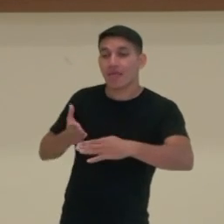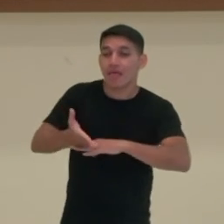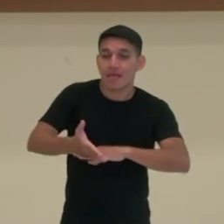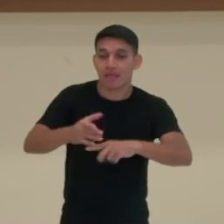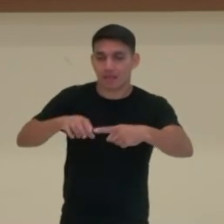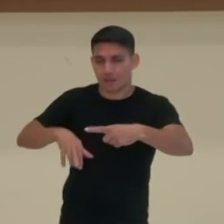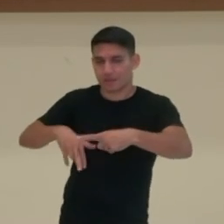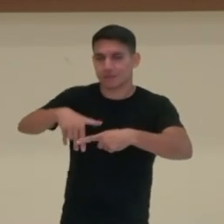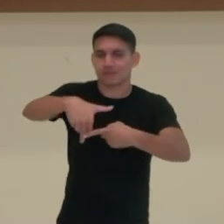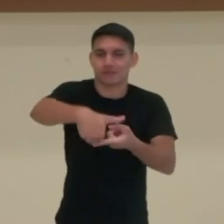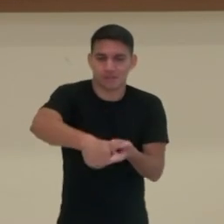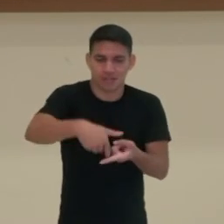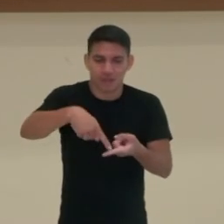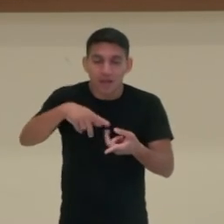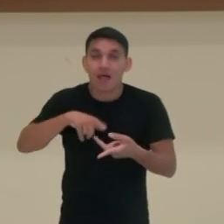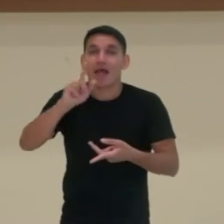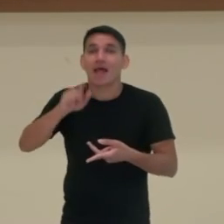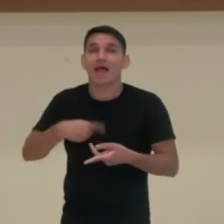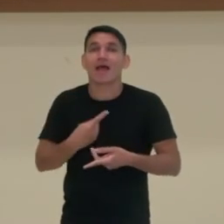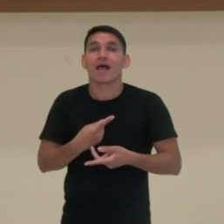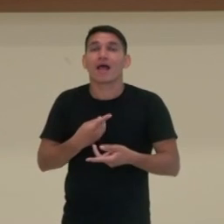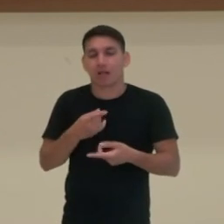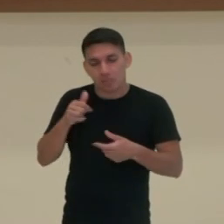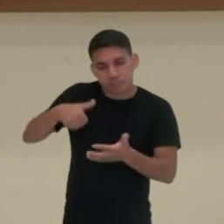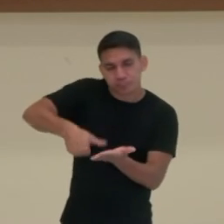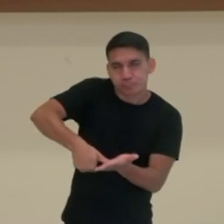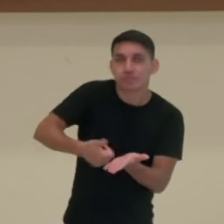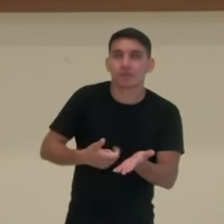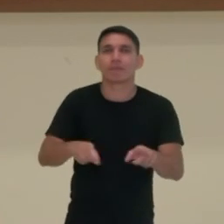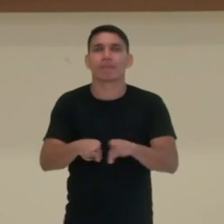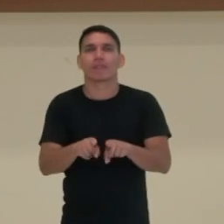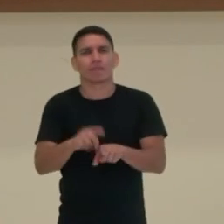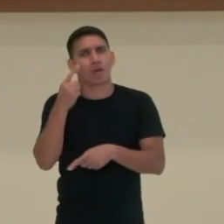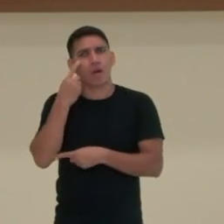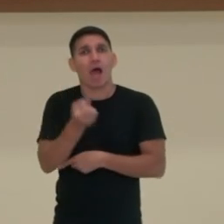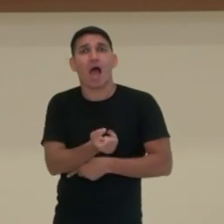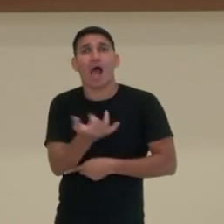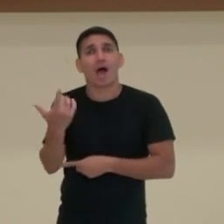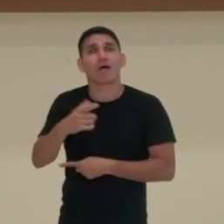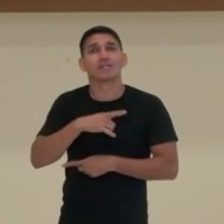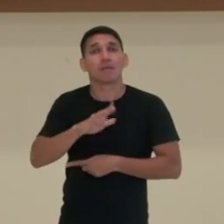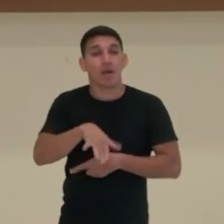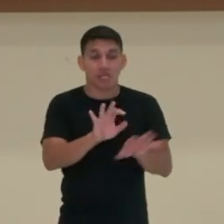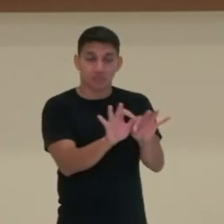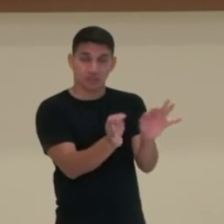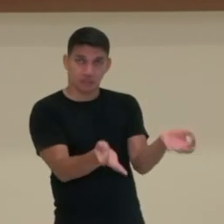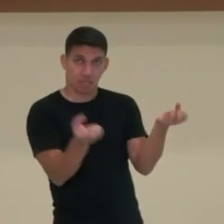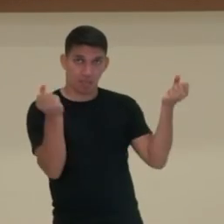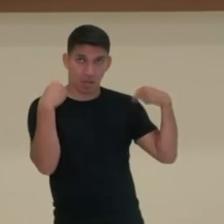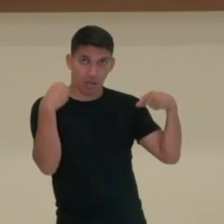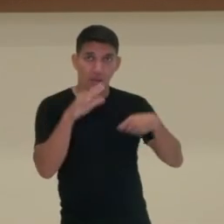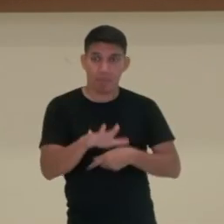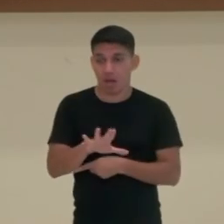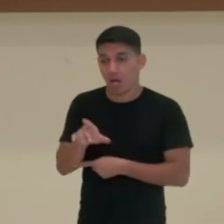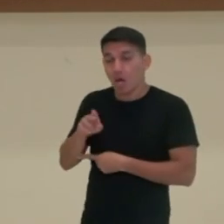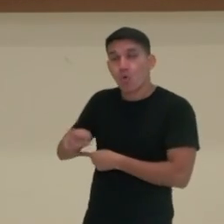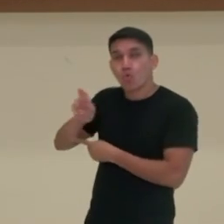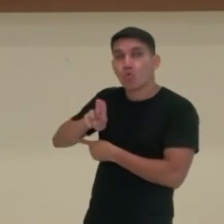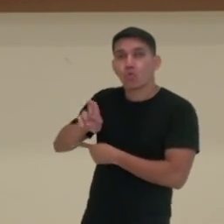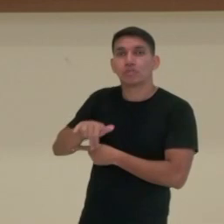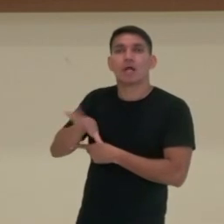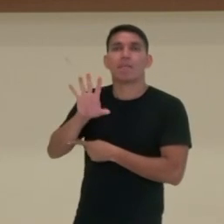gente consegue encontrar muita coisa. Por exemplo, tem aparelhos que são mais simples em algumas academias, e tem academias que os aparelhos